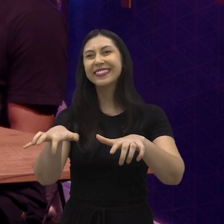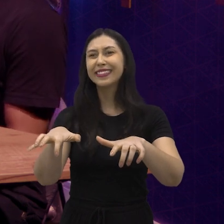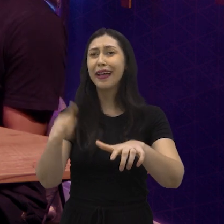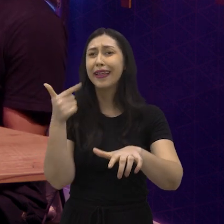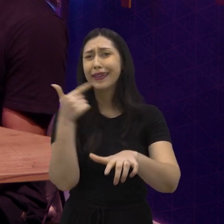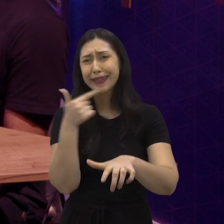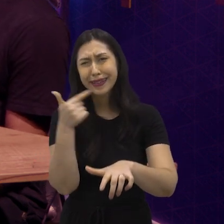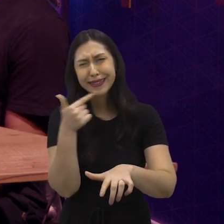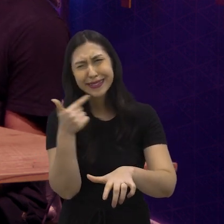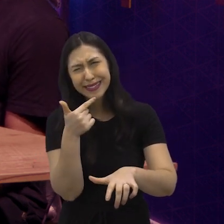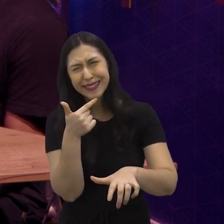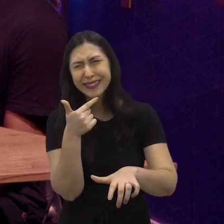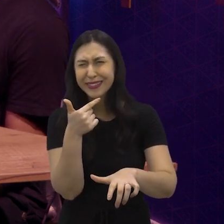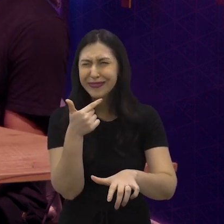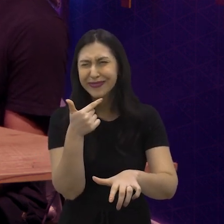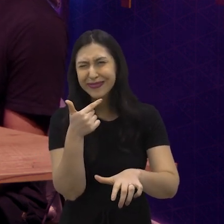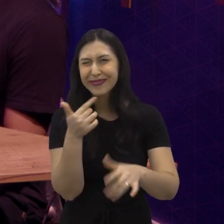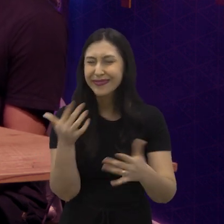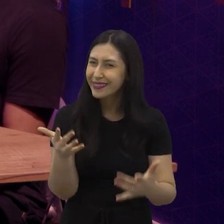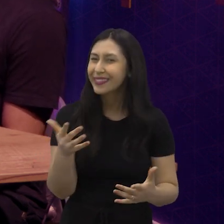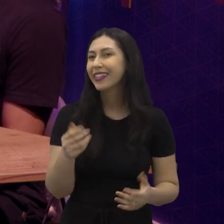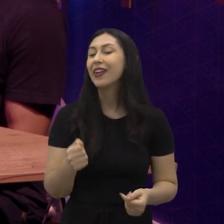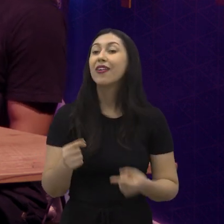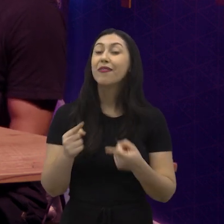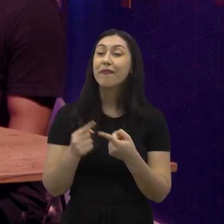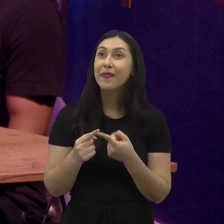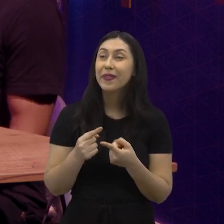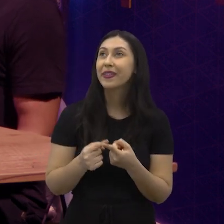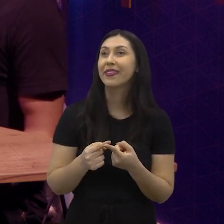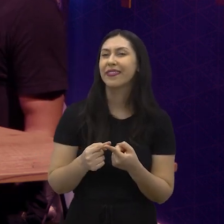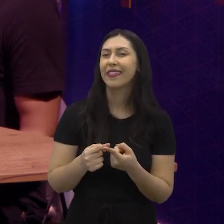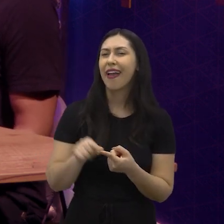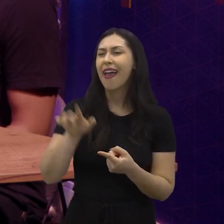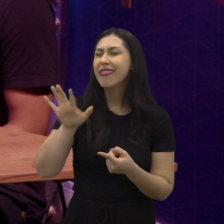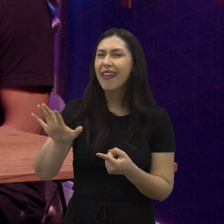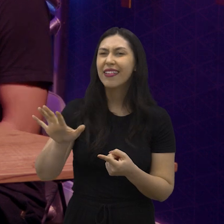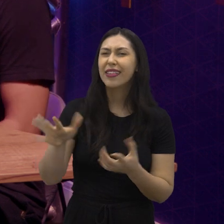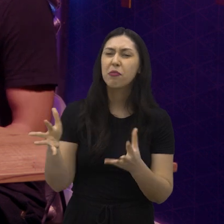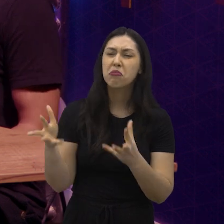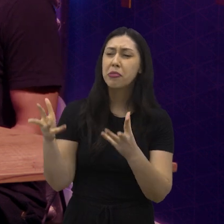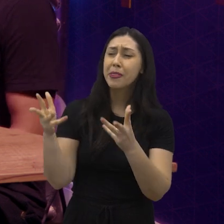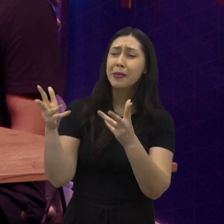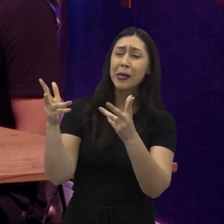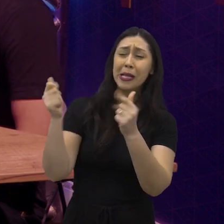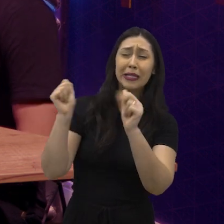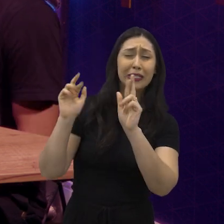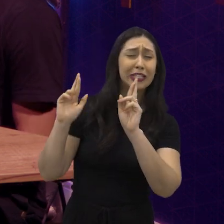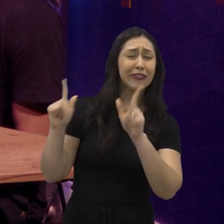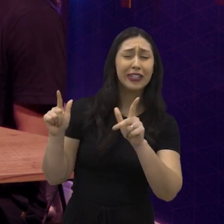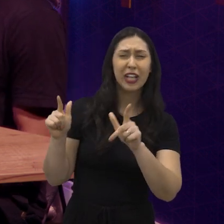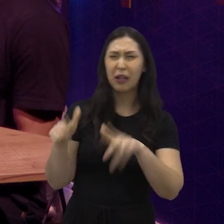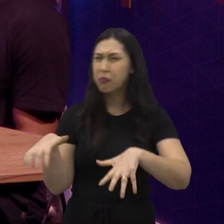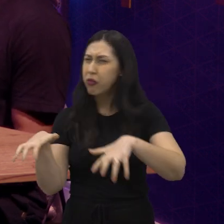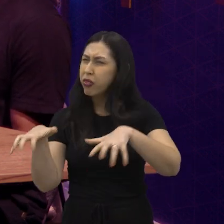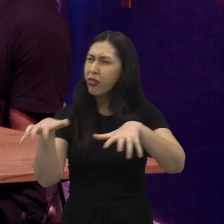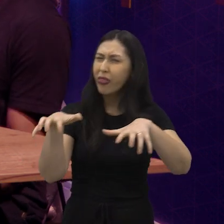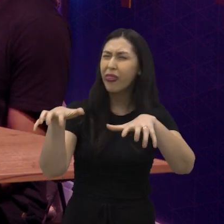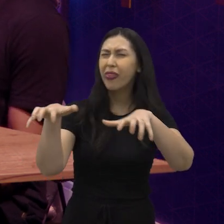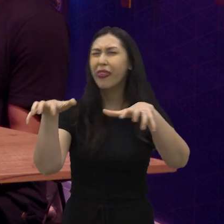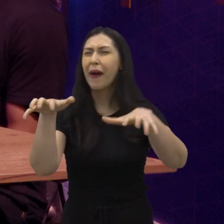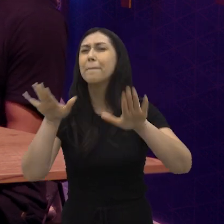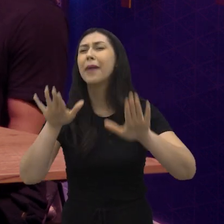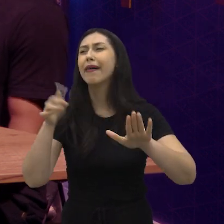mais engraçado, entre aspas, né? Que ele traz elementos de medo, mas ao mesmo tempo de